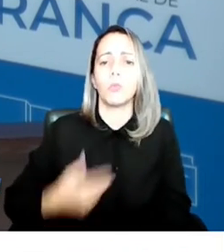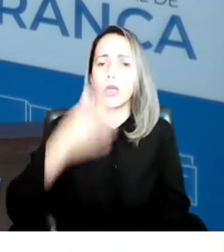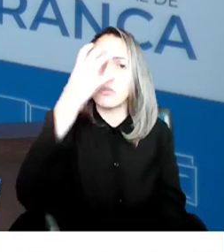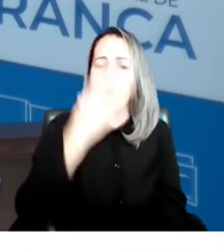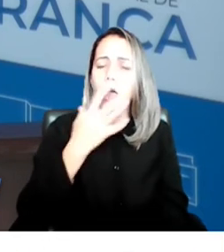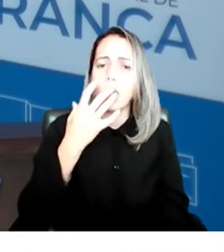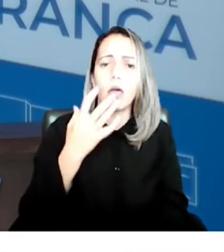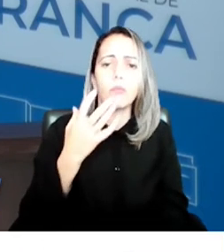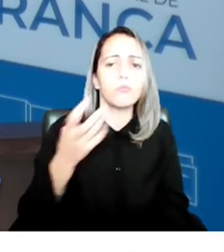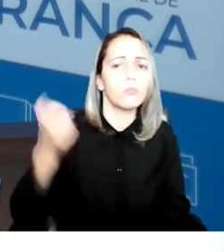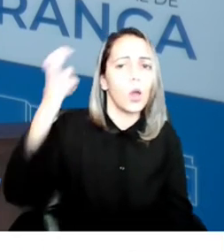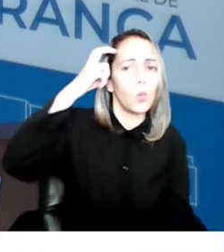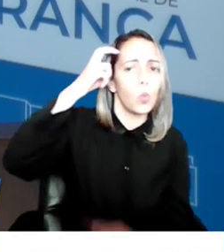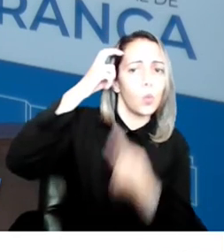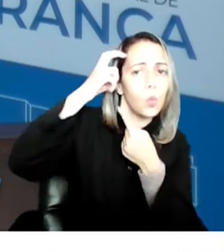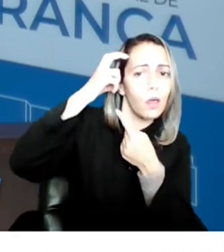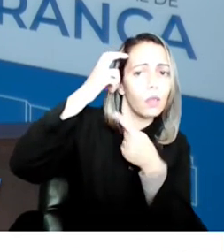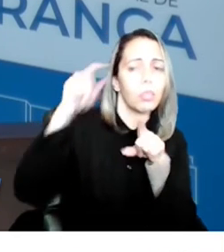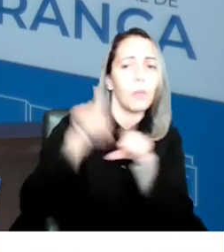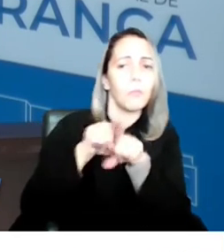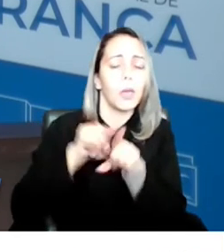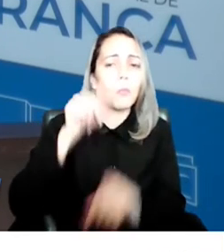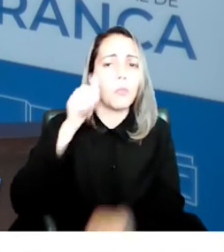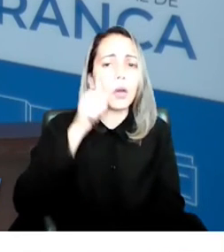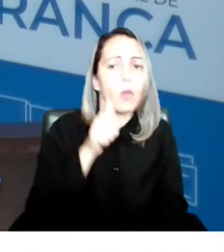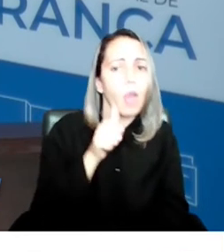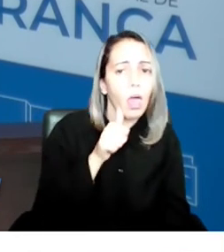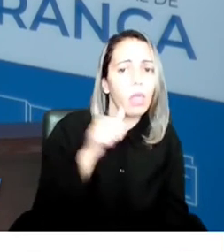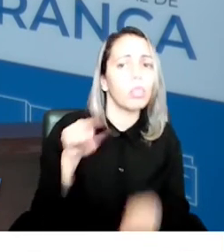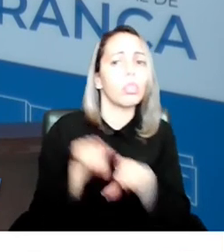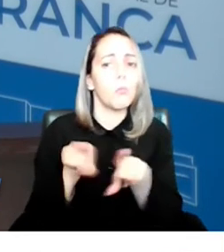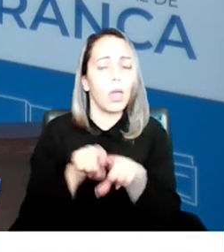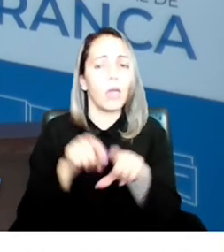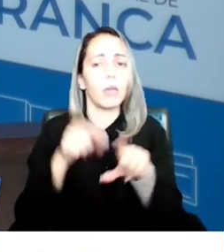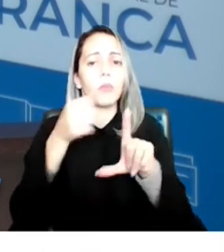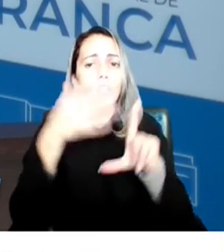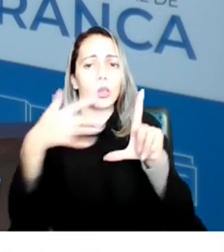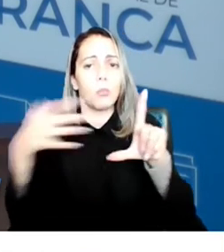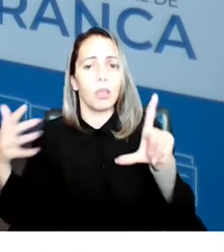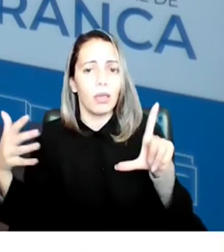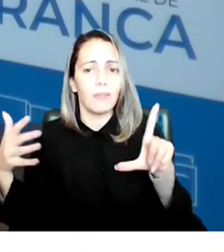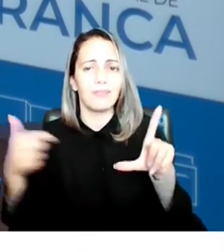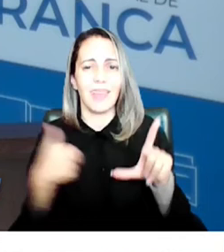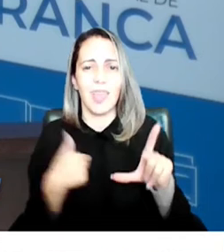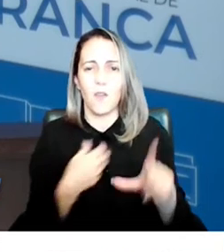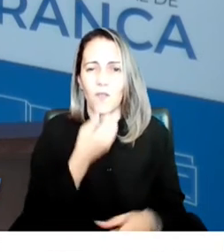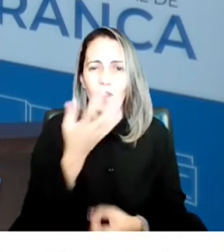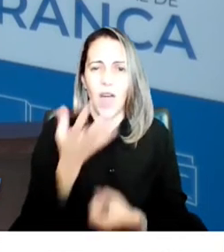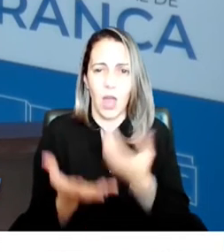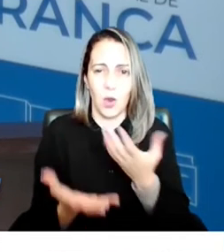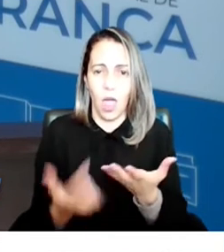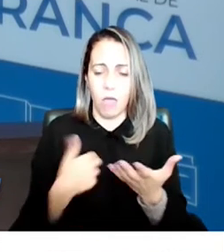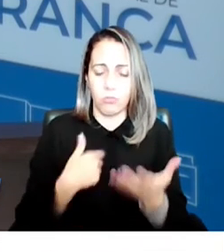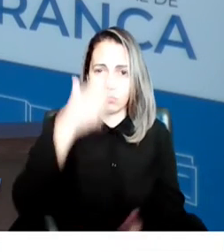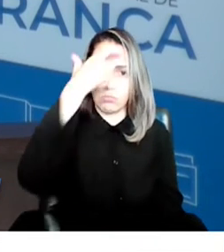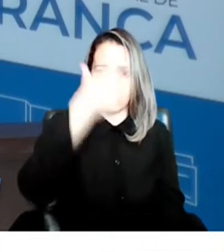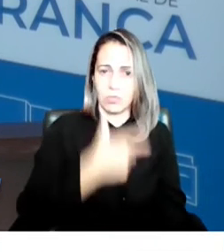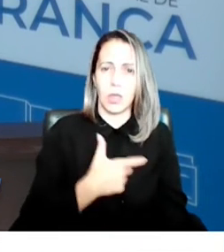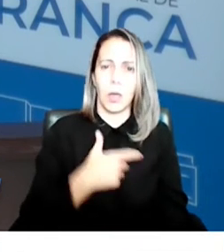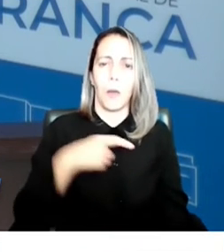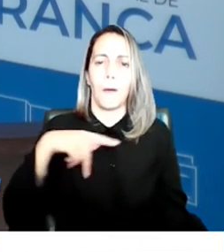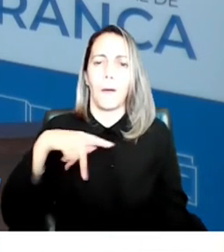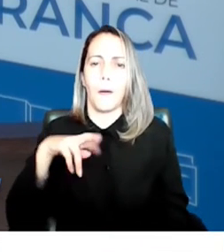para LGBTQIAP+, e eu falo como produtora cultural, como educadora, como mulher,